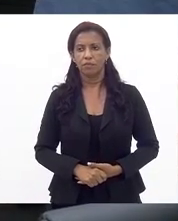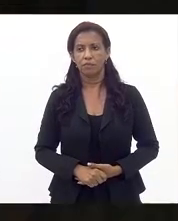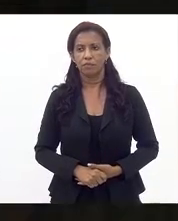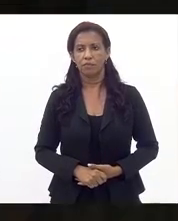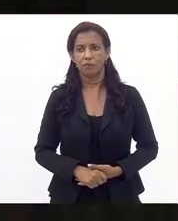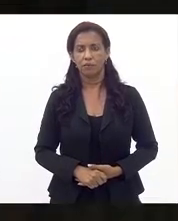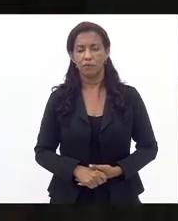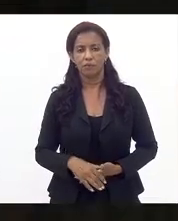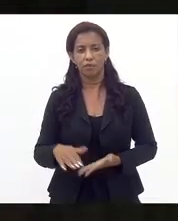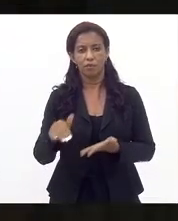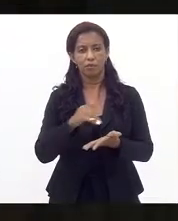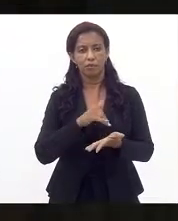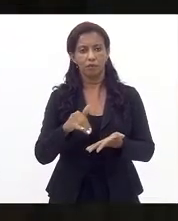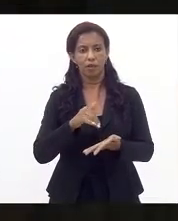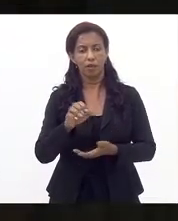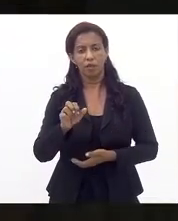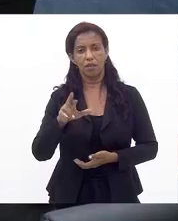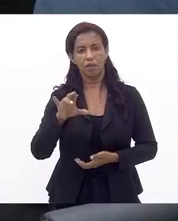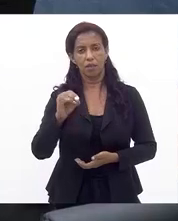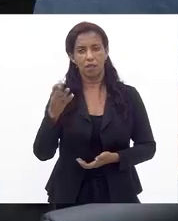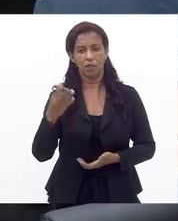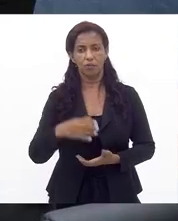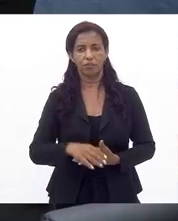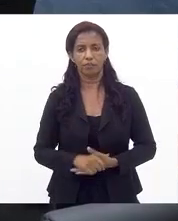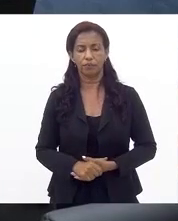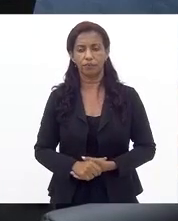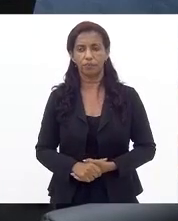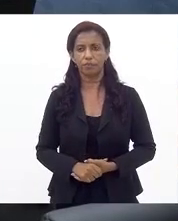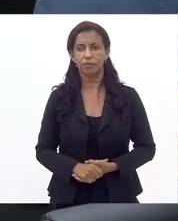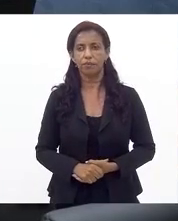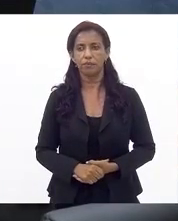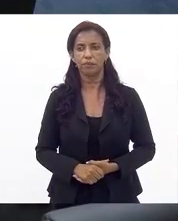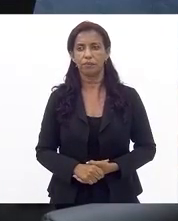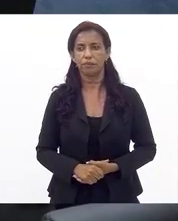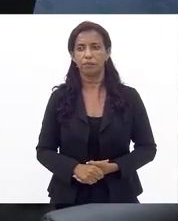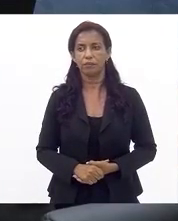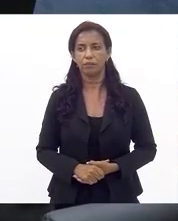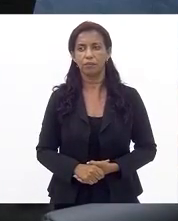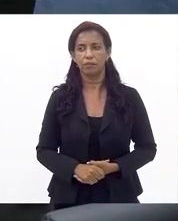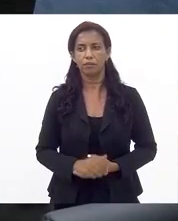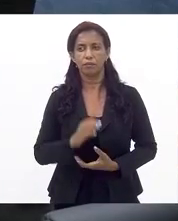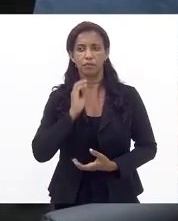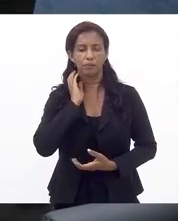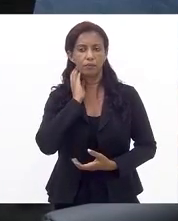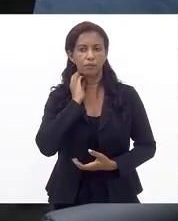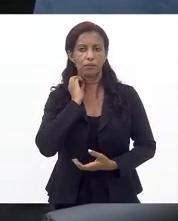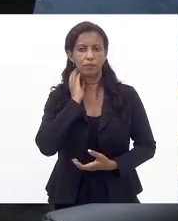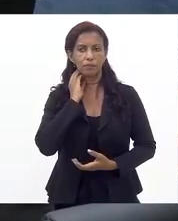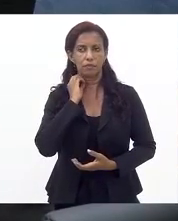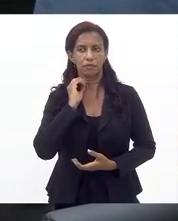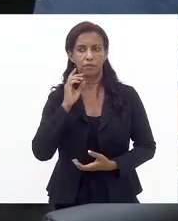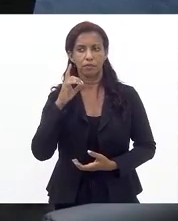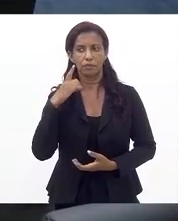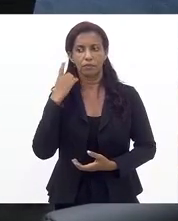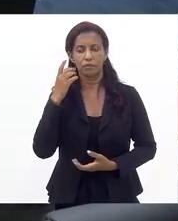é uma palavra secretário Sérgio Leão 1 o nosso Deputado ao deck volto a afirmar